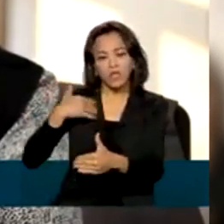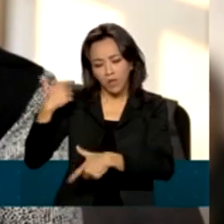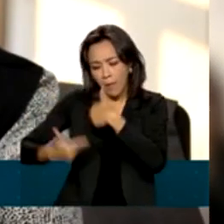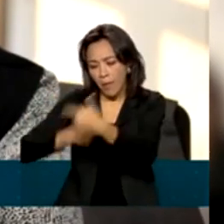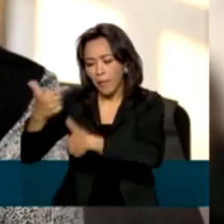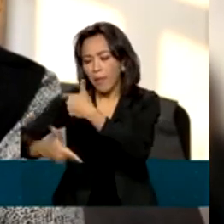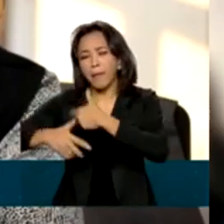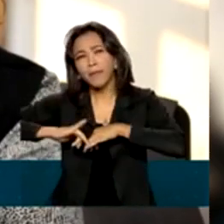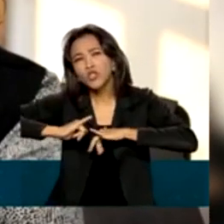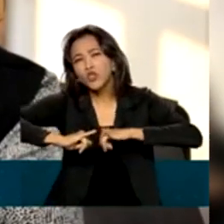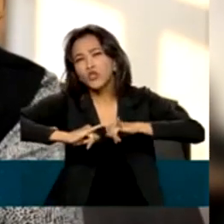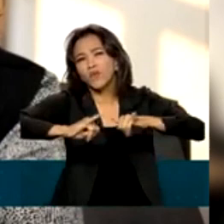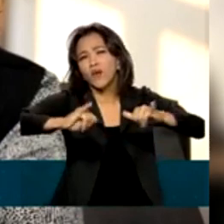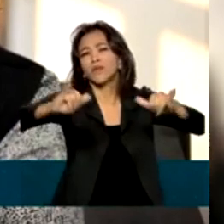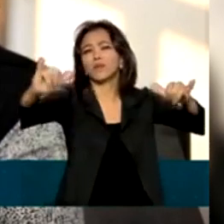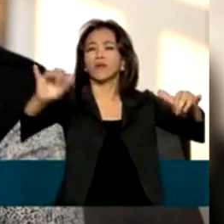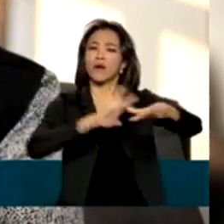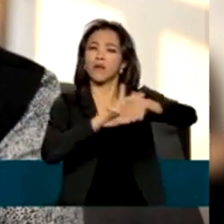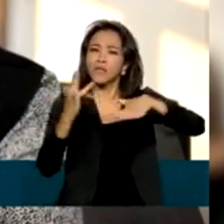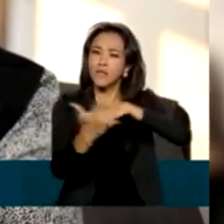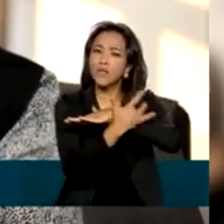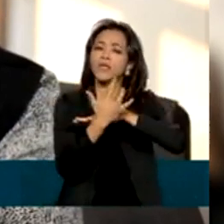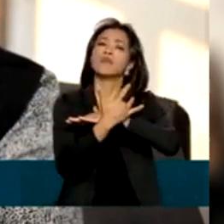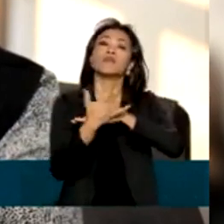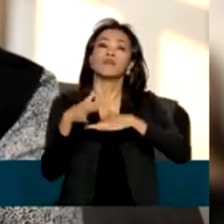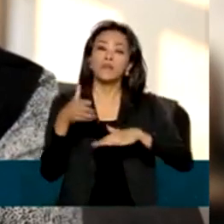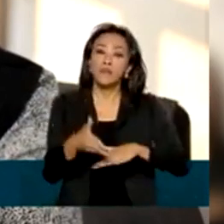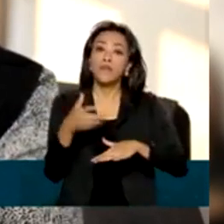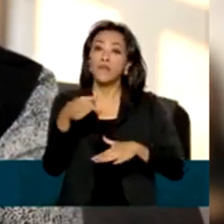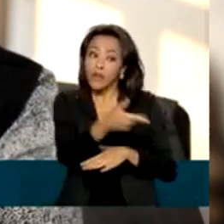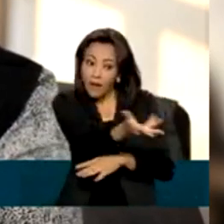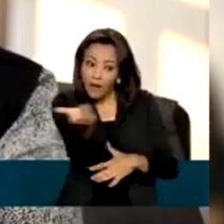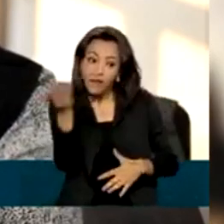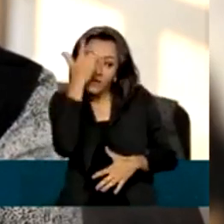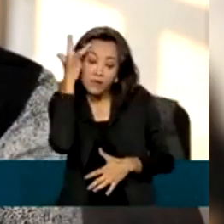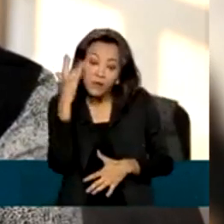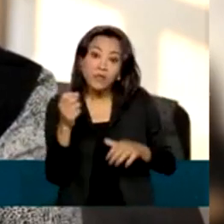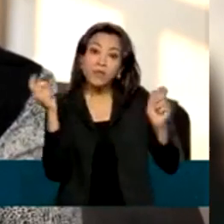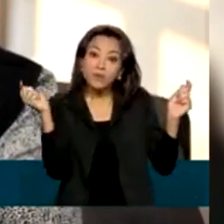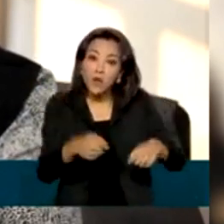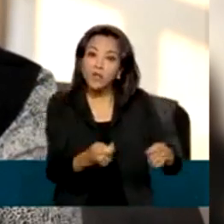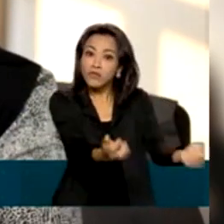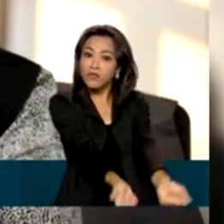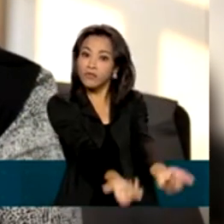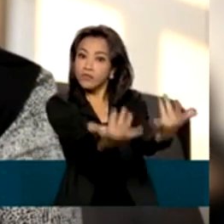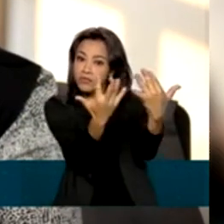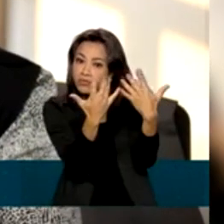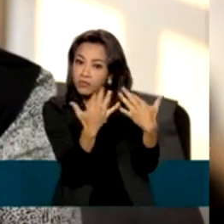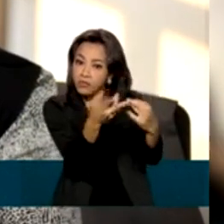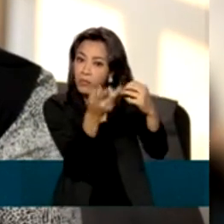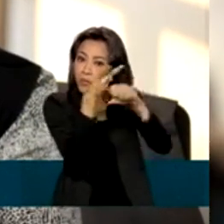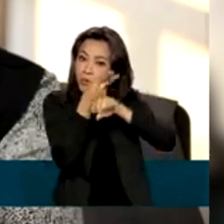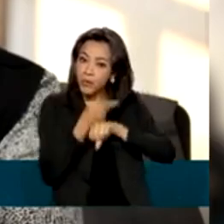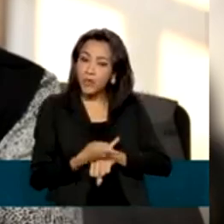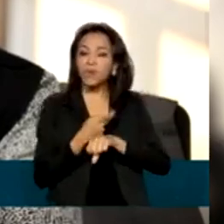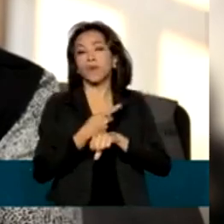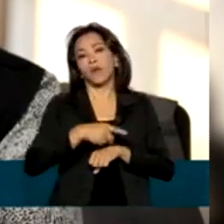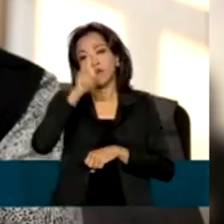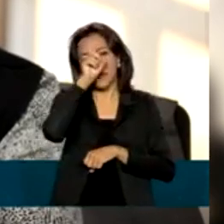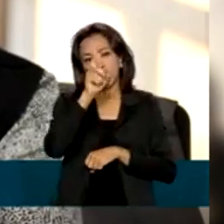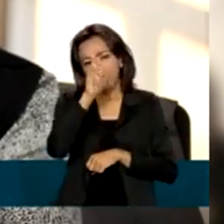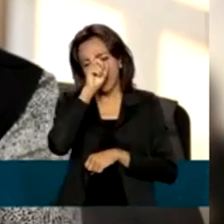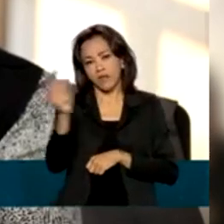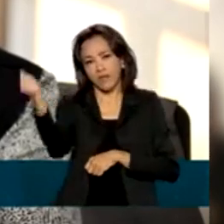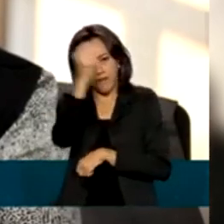mídias sociais, nas redes sociais, para que essa população possa ser, então, né, chamada a procurar as salas de vacinação, e a nossa